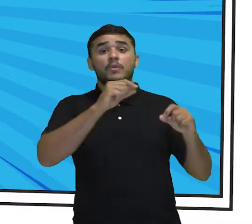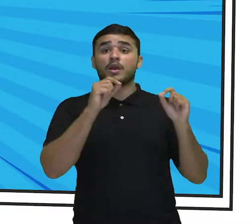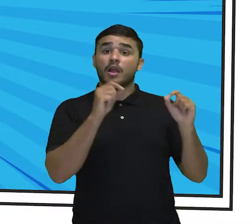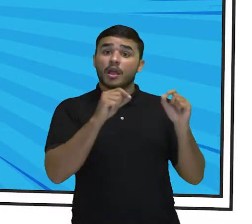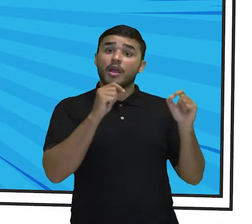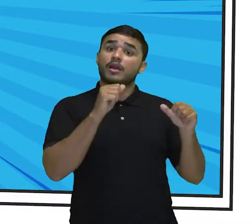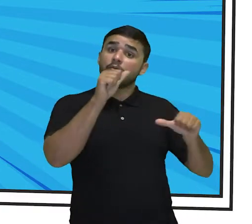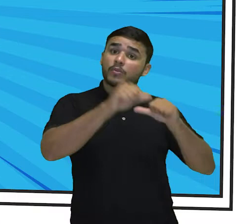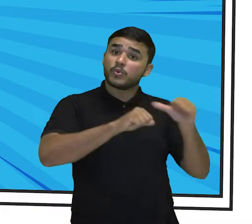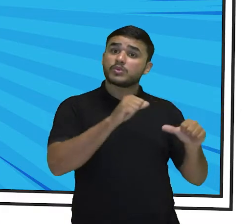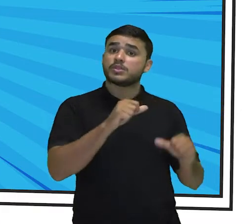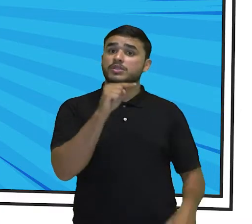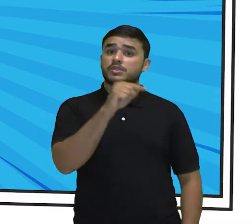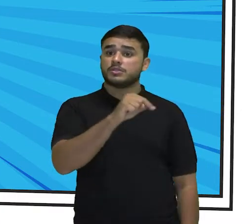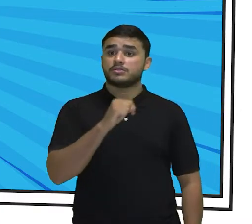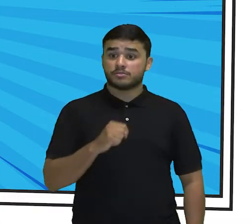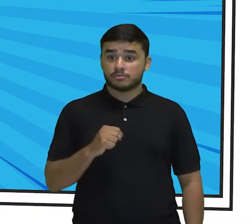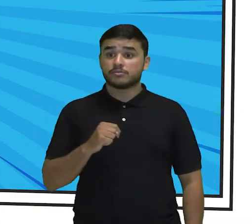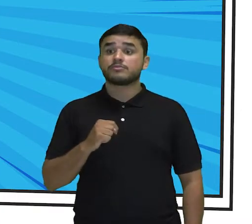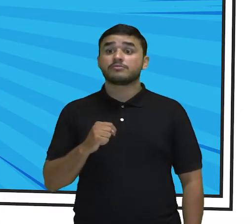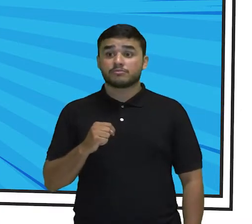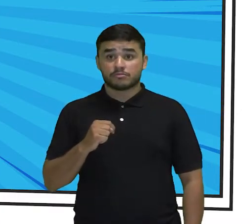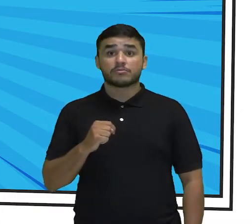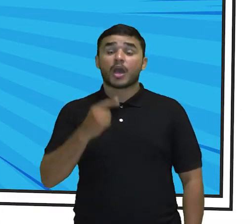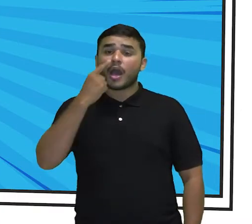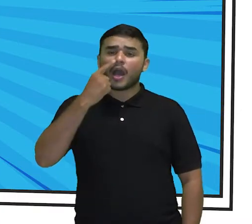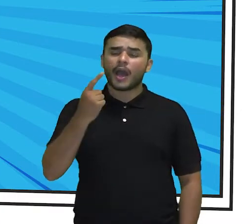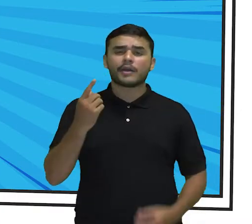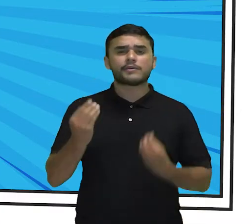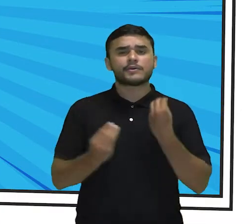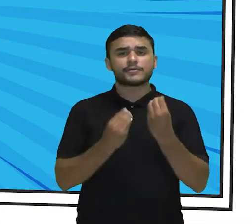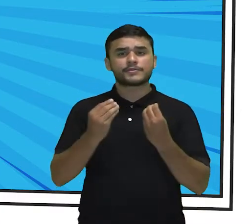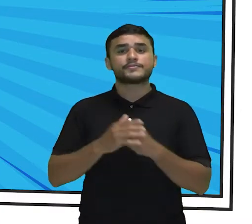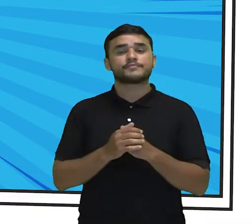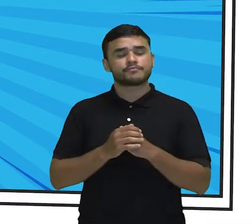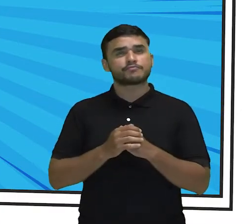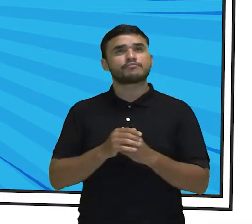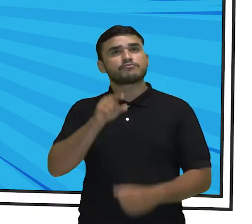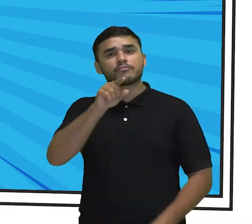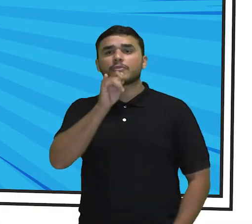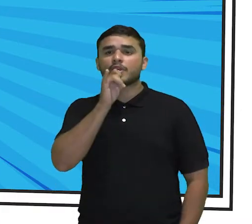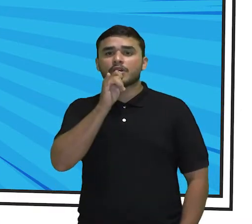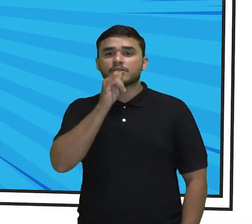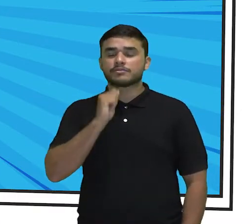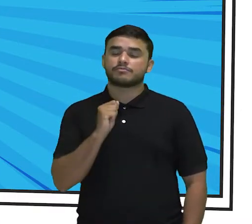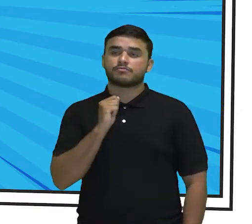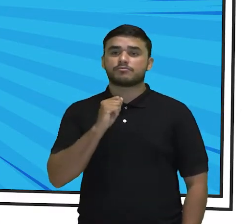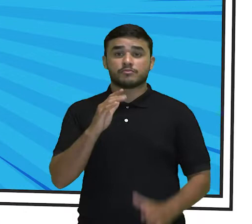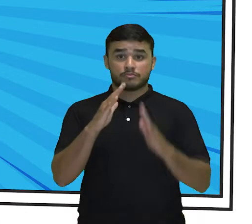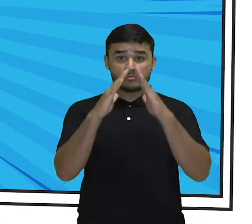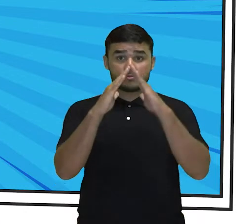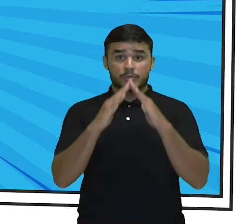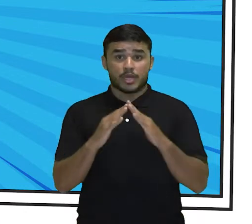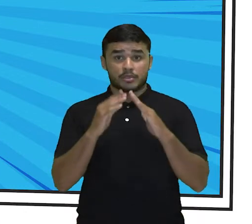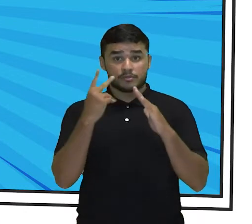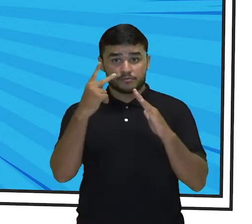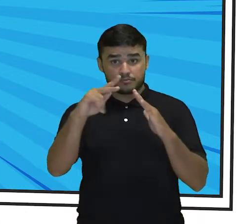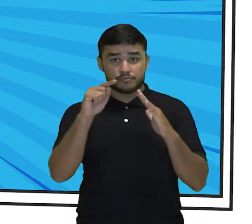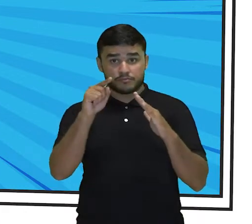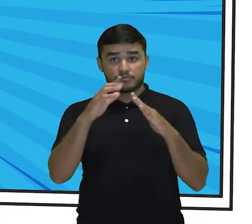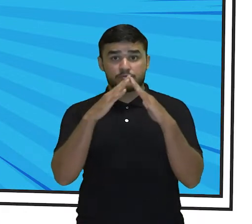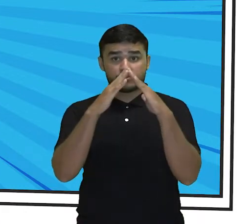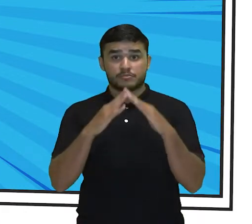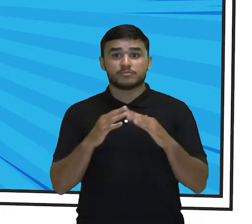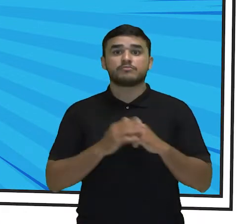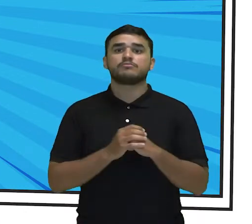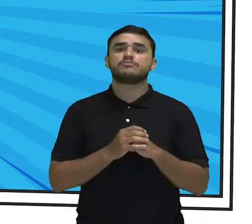coisas. Pense desta maneira. Você mora em uma casa maravilhosa. Espero que sim. Você tem